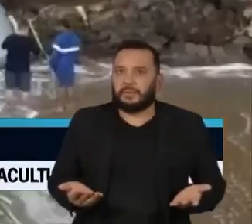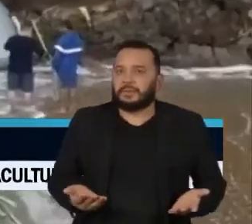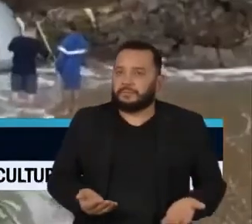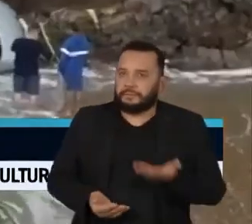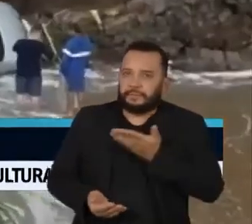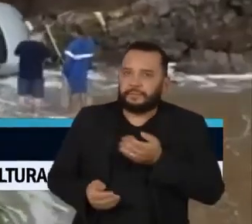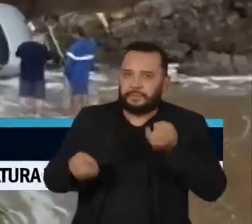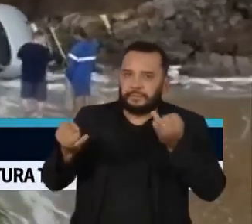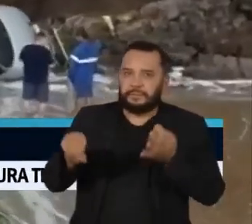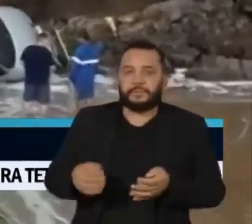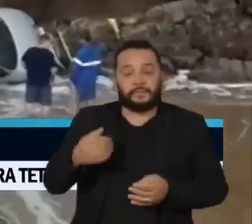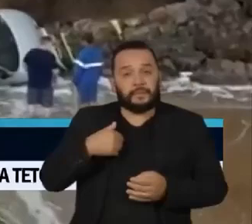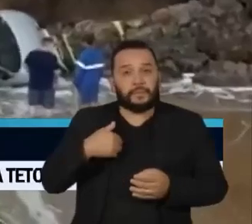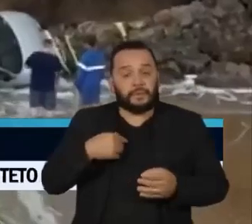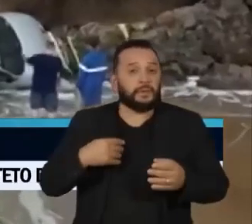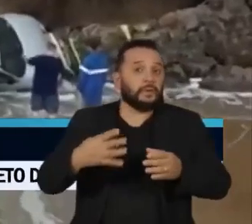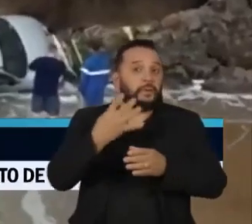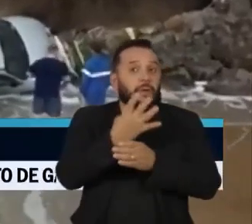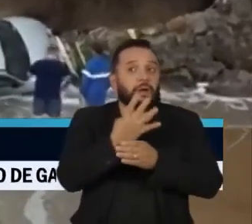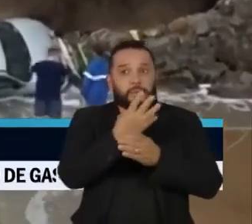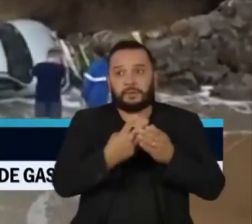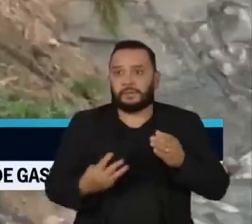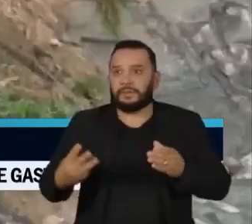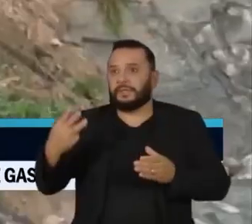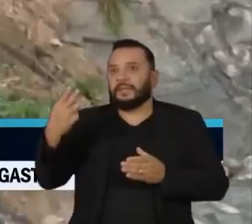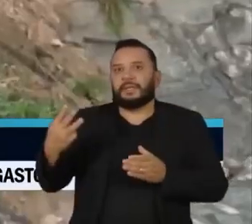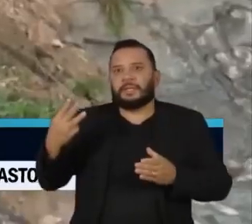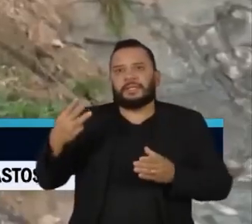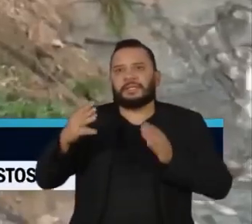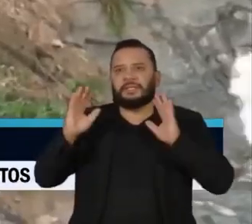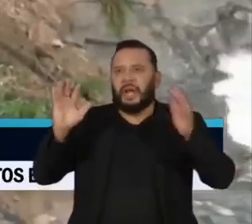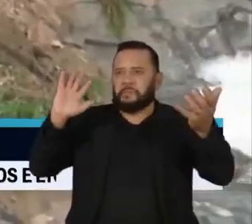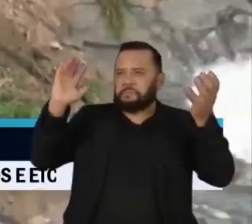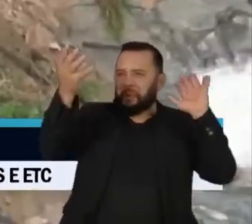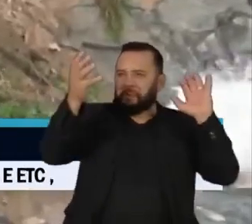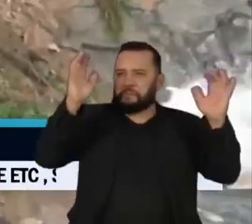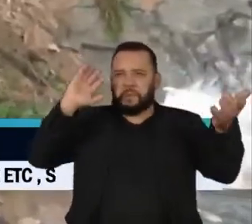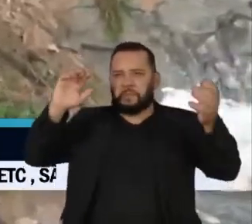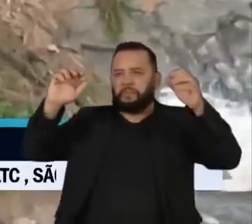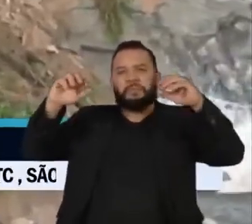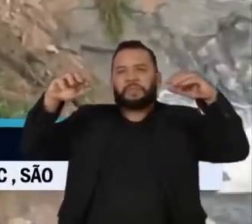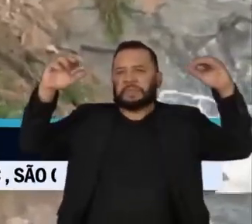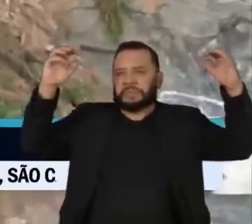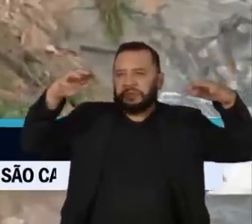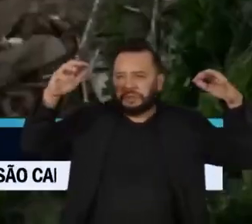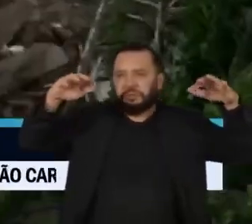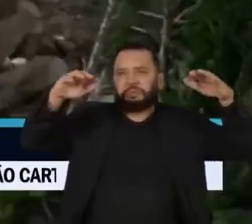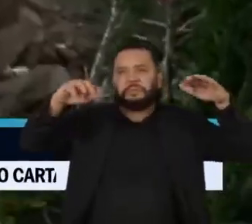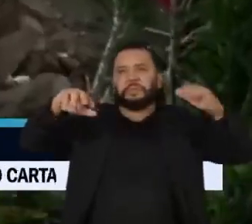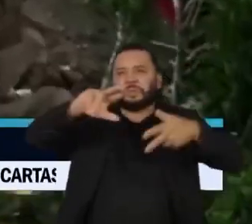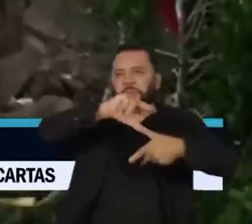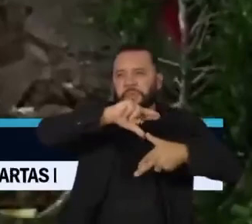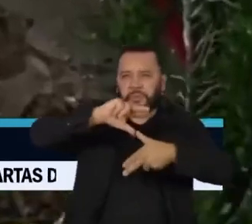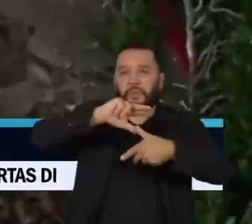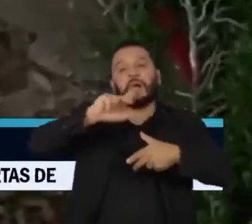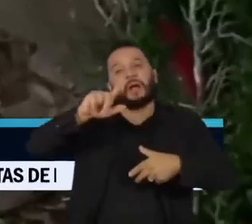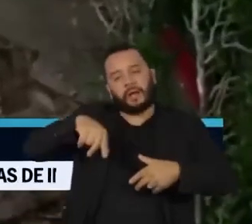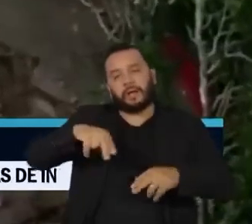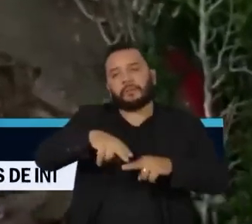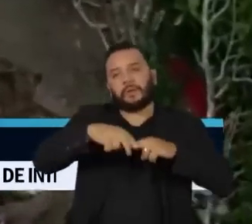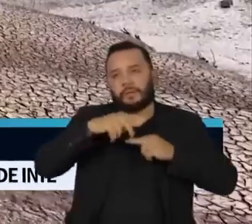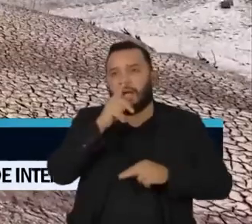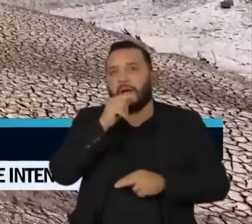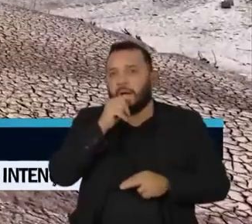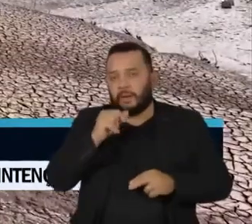Guterres disse que 3 em cada 4 desastres naturais estão relacionados com a água e que a ação climática e a